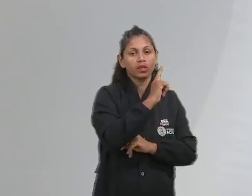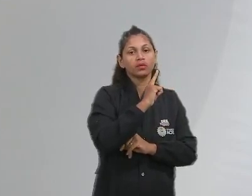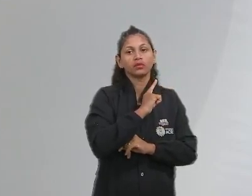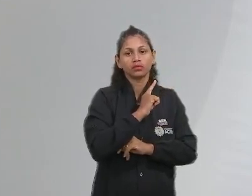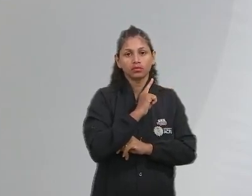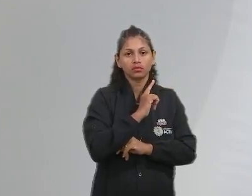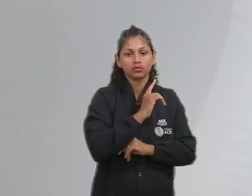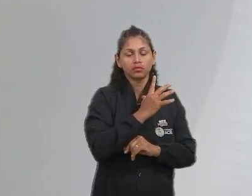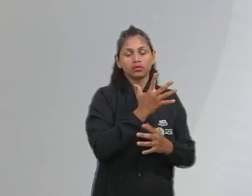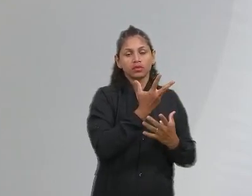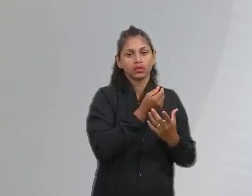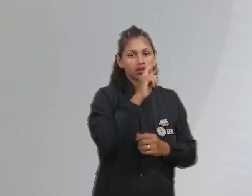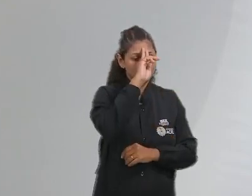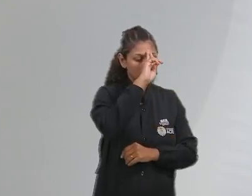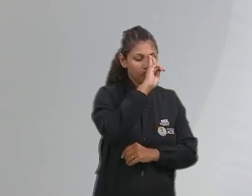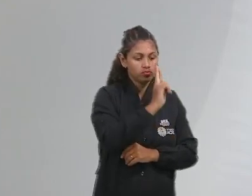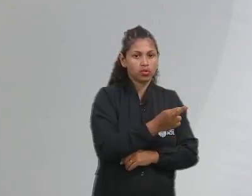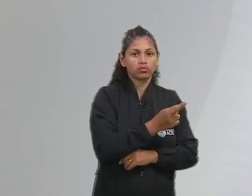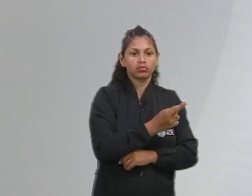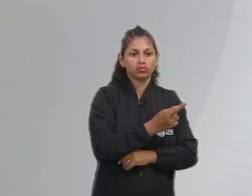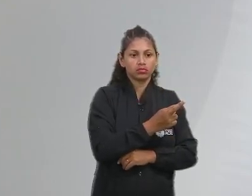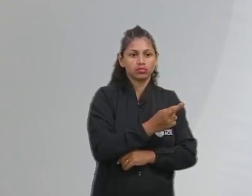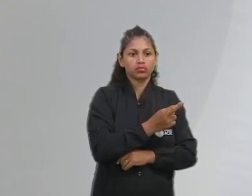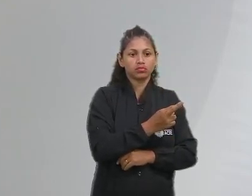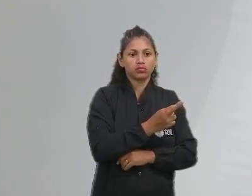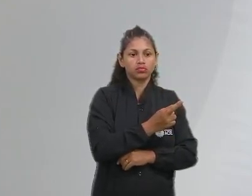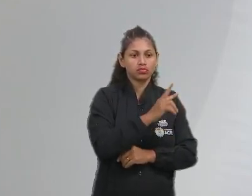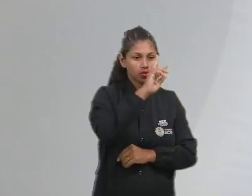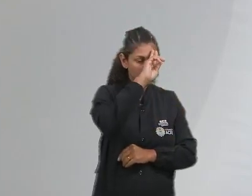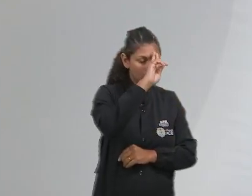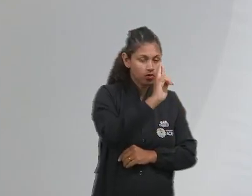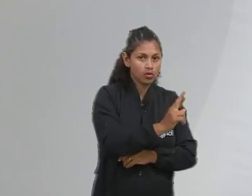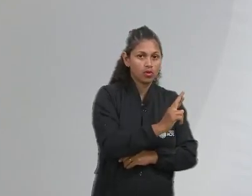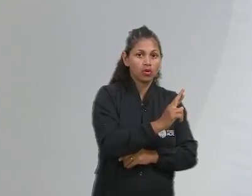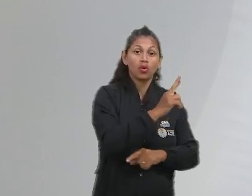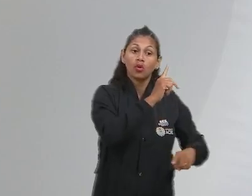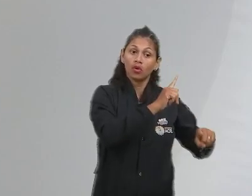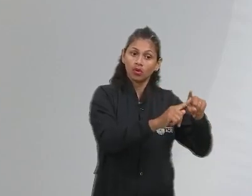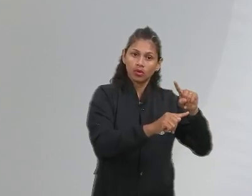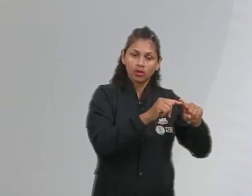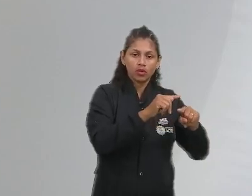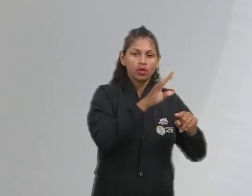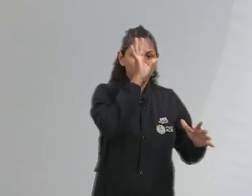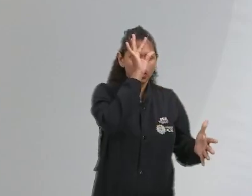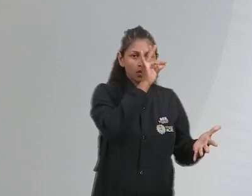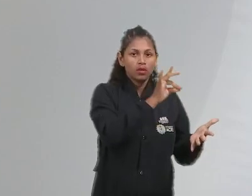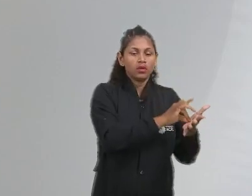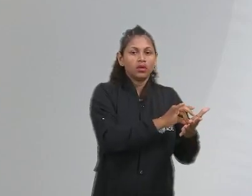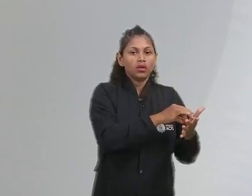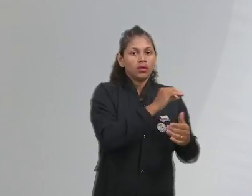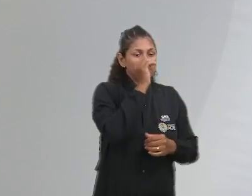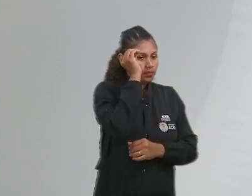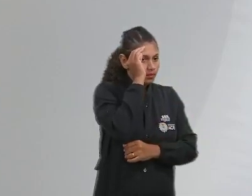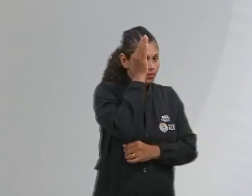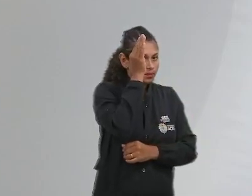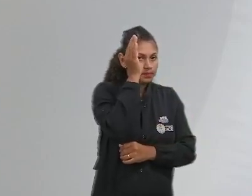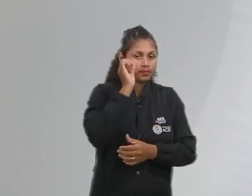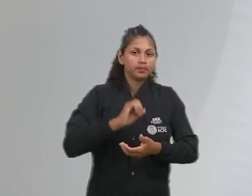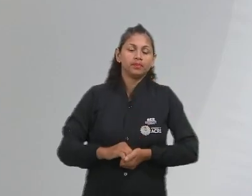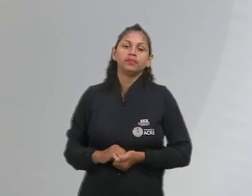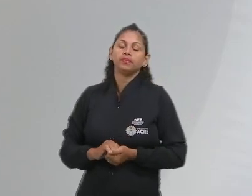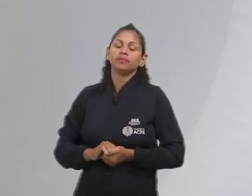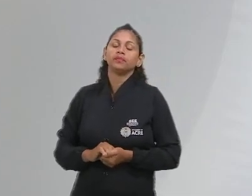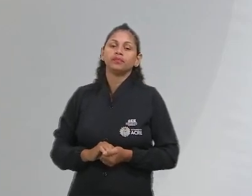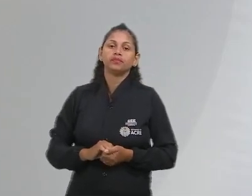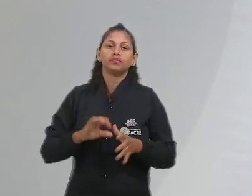por meio da razão. A razão é o grande instrumento do verdadeiro conhecimento. Então, aqui